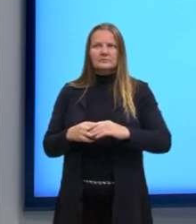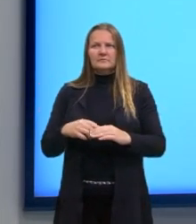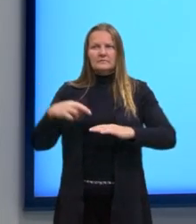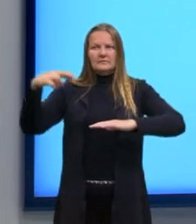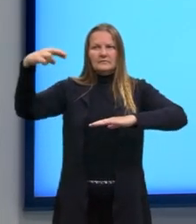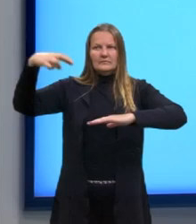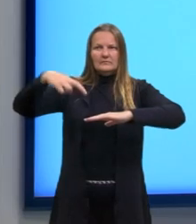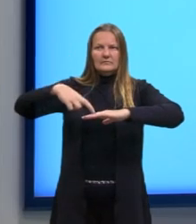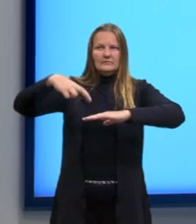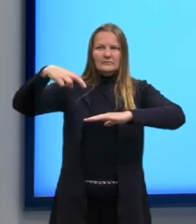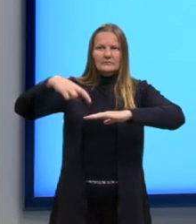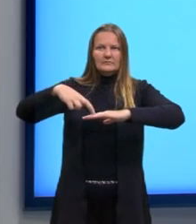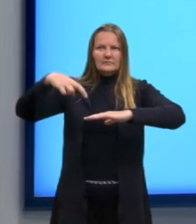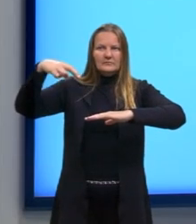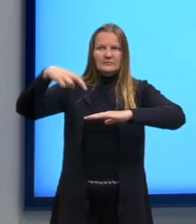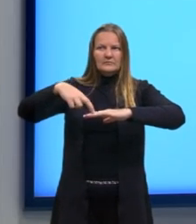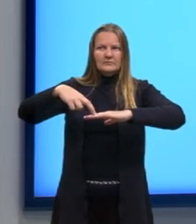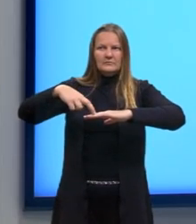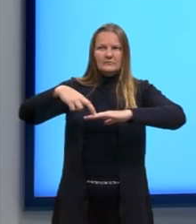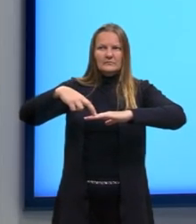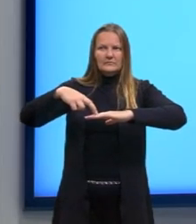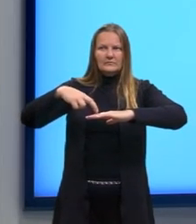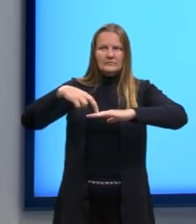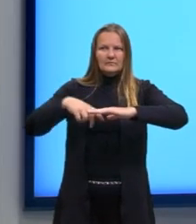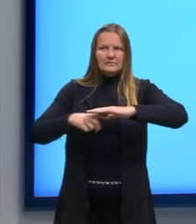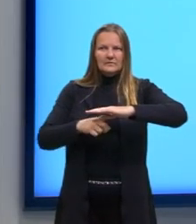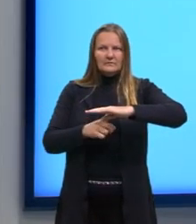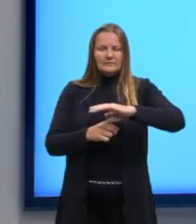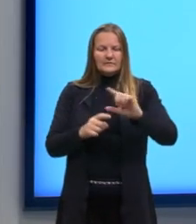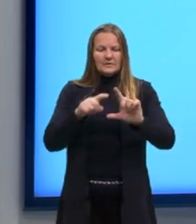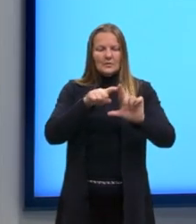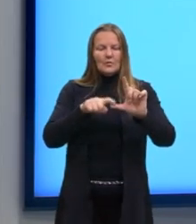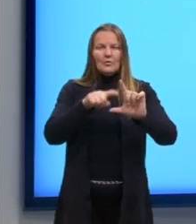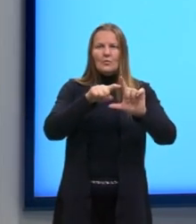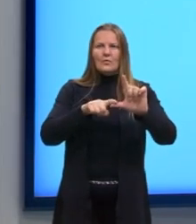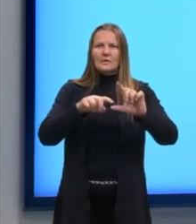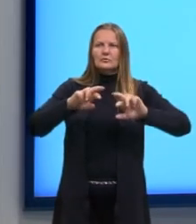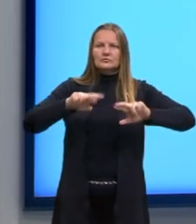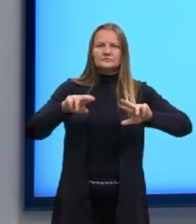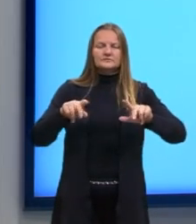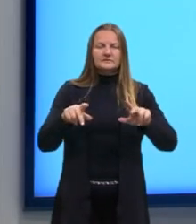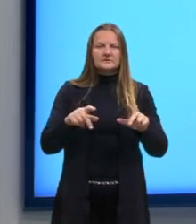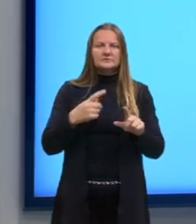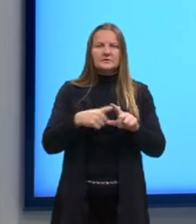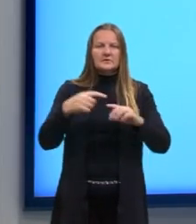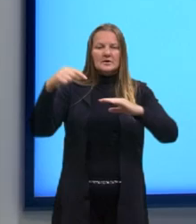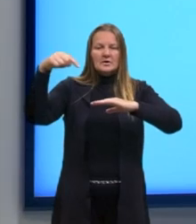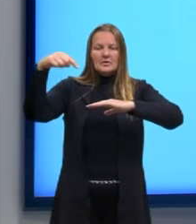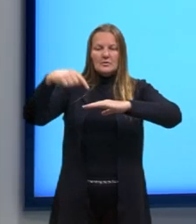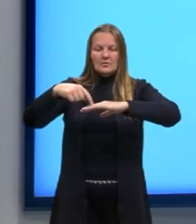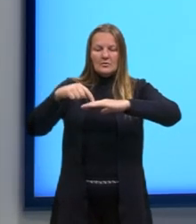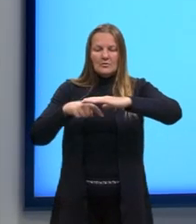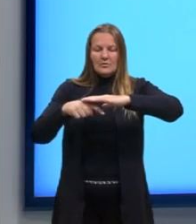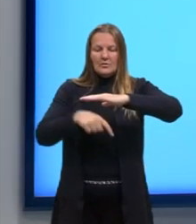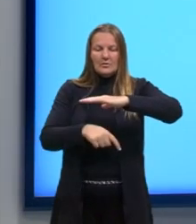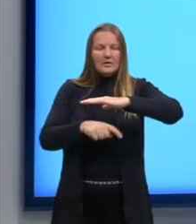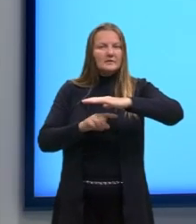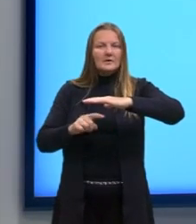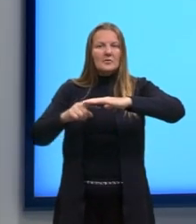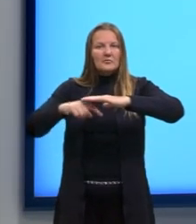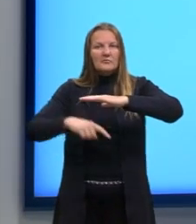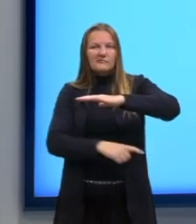e o ângulo de refração ele é diferente veja que ela não vai continuar Seguindo aqui ele é um pouquinho